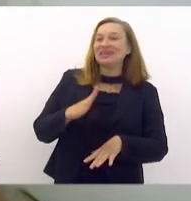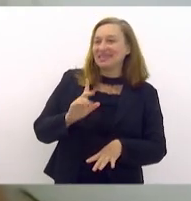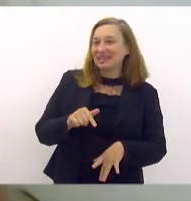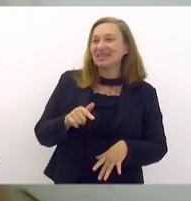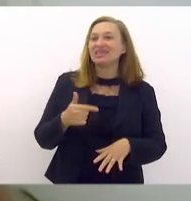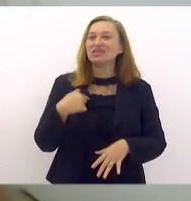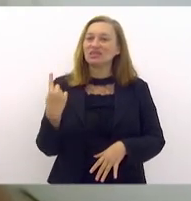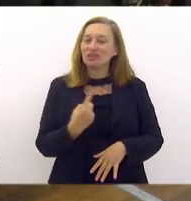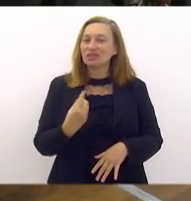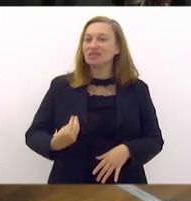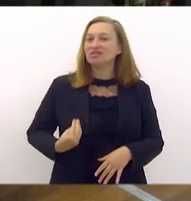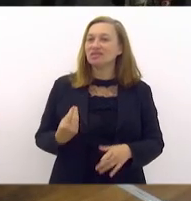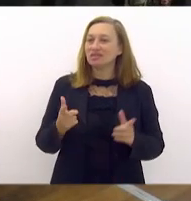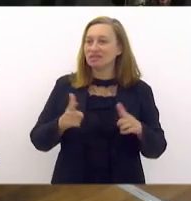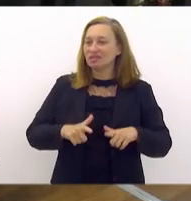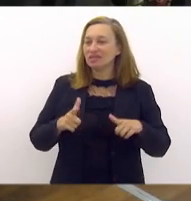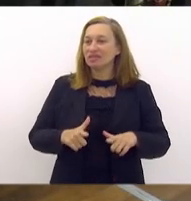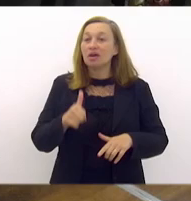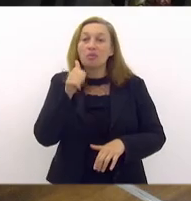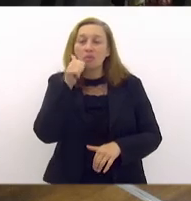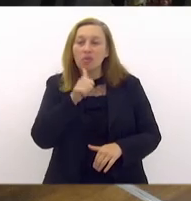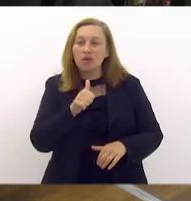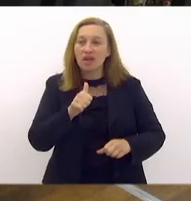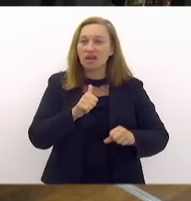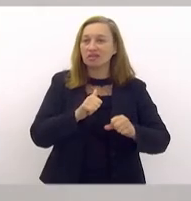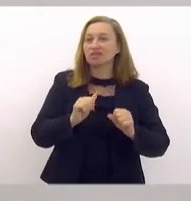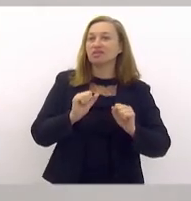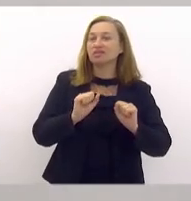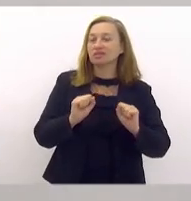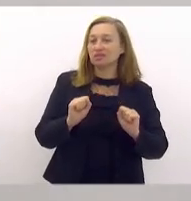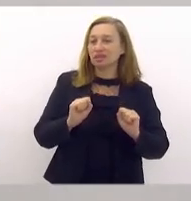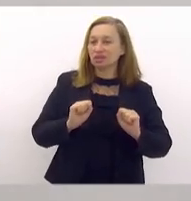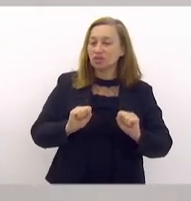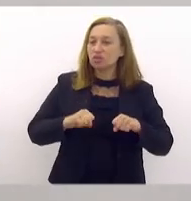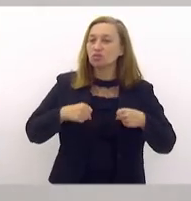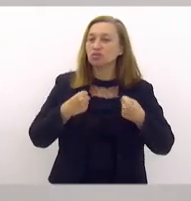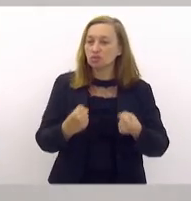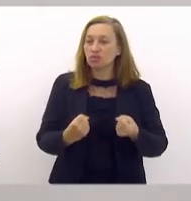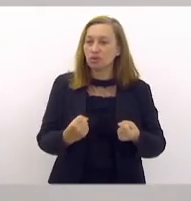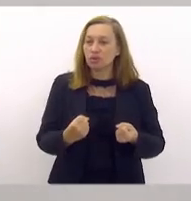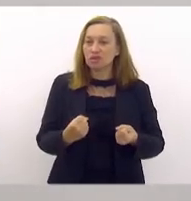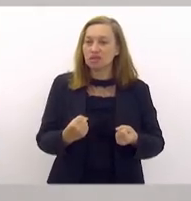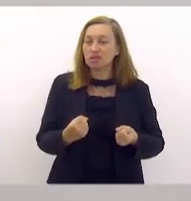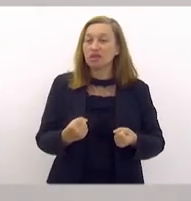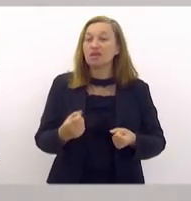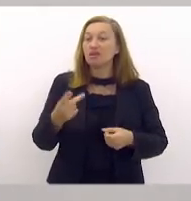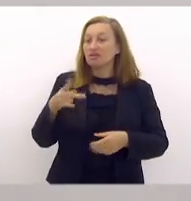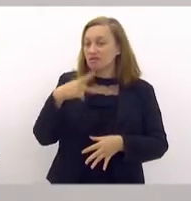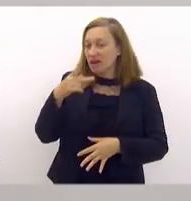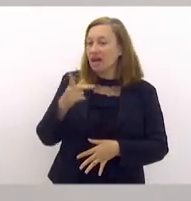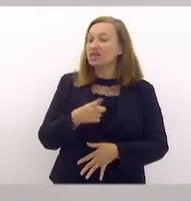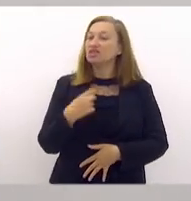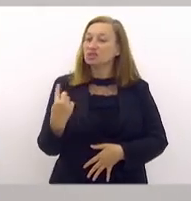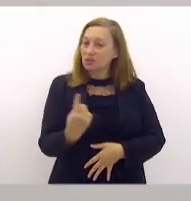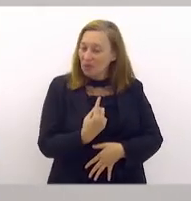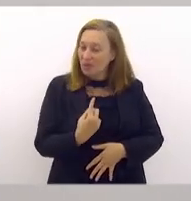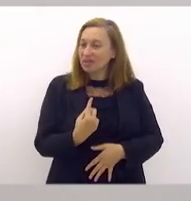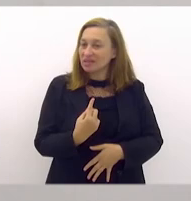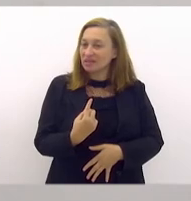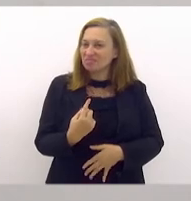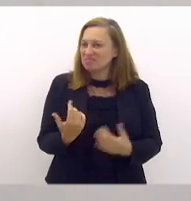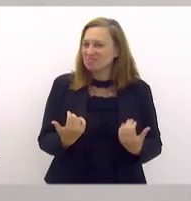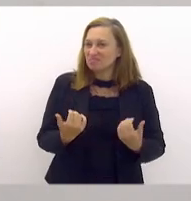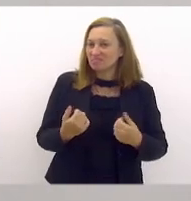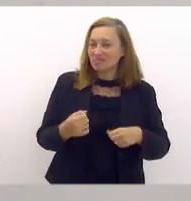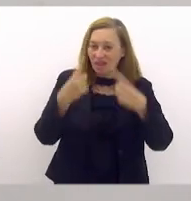né? Estamos aqui entre mulheres empoderadas e que bom que a gente possa fazer esses comentários sobre nós mesmas sem ser alvo